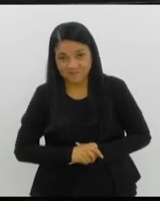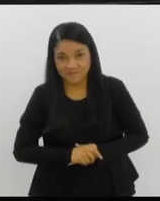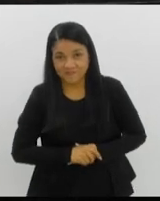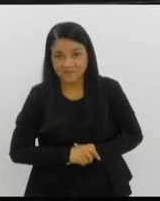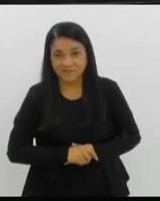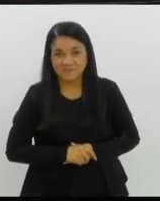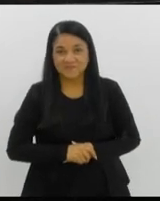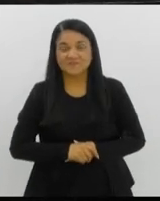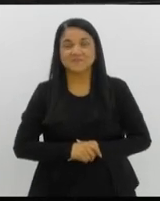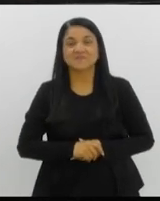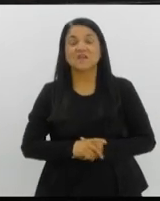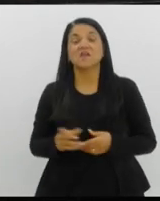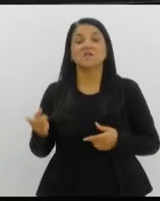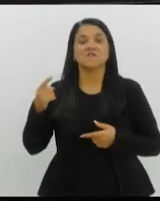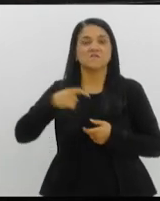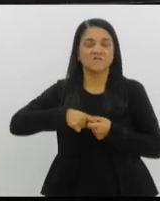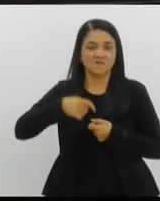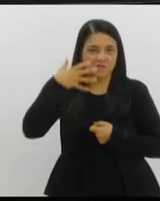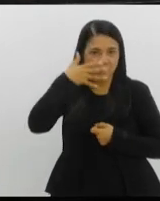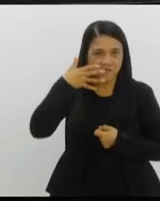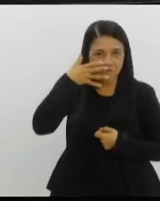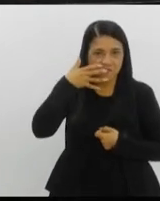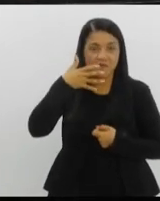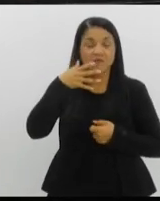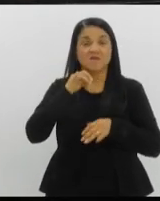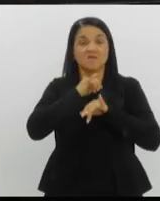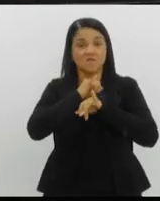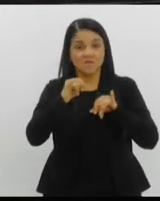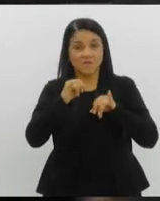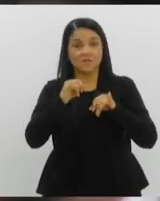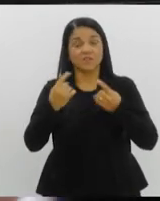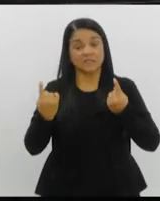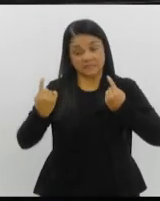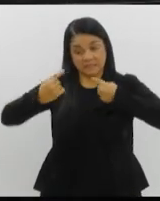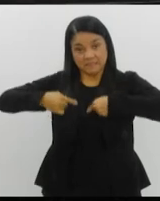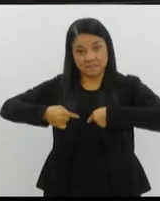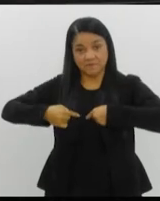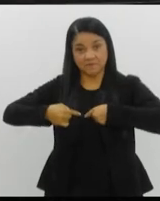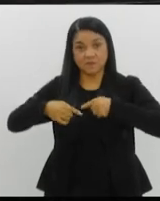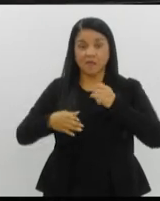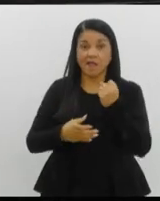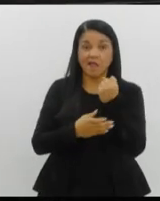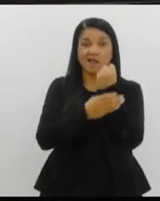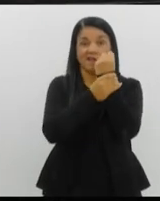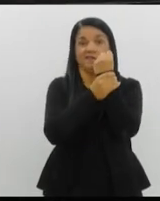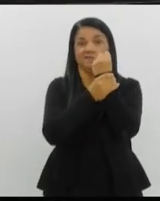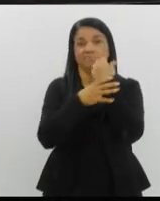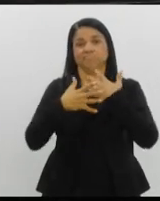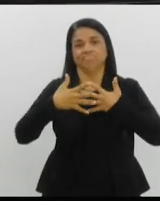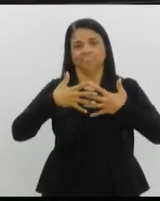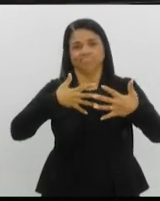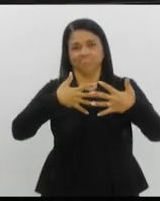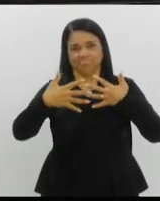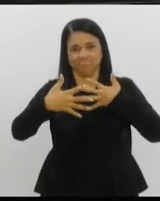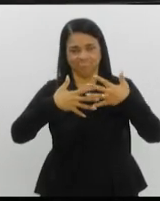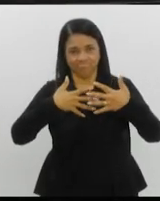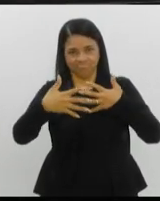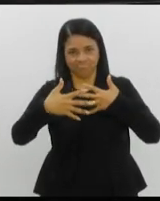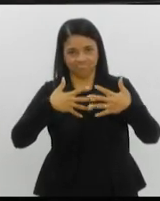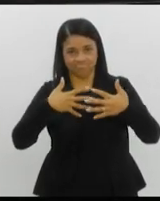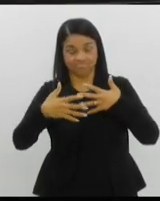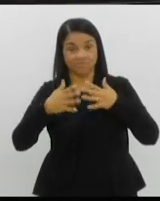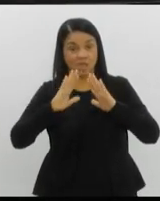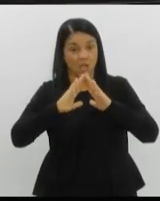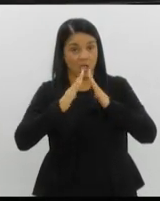Mas, retomando aqui, é falar também de um desafio da garantia da transparência, porque hoje um equipamento